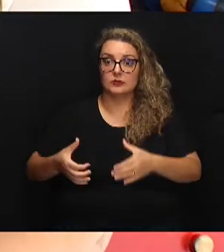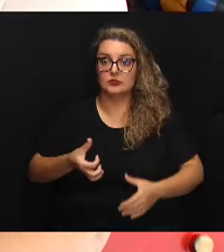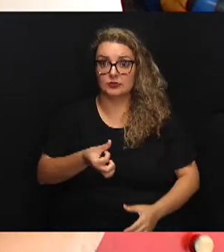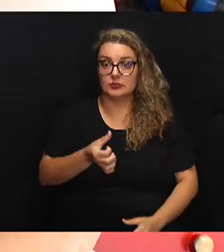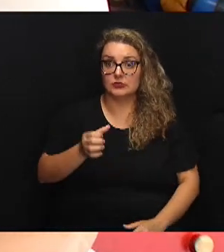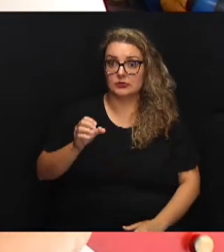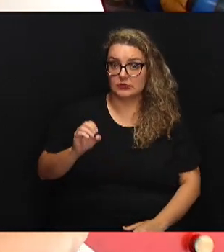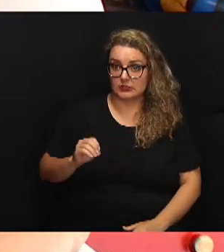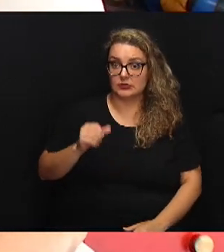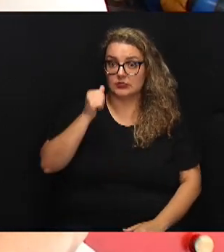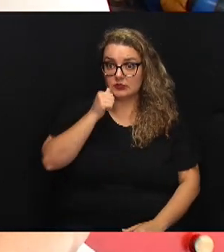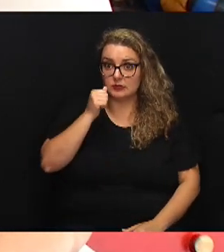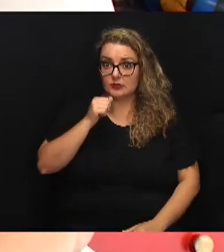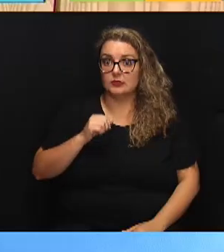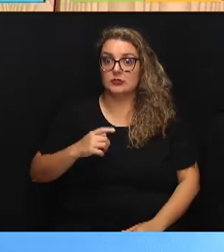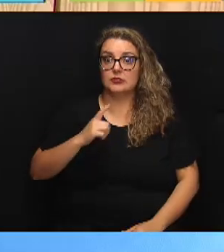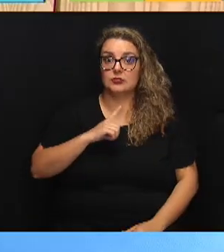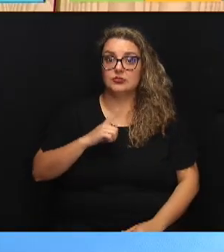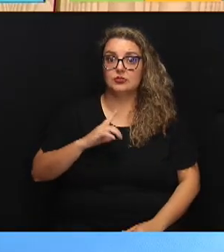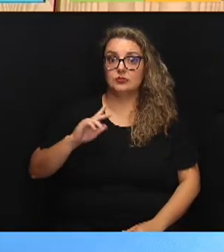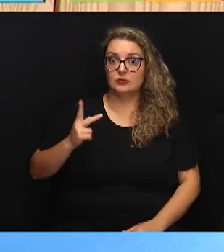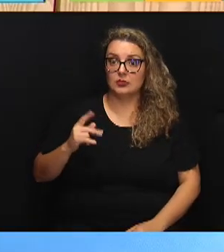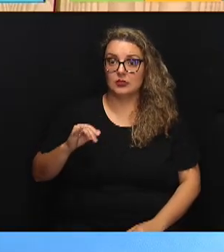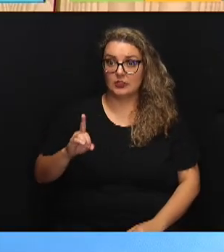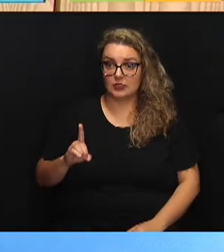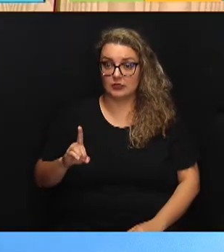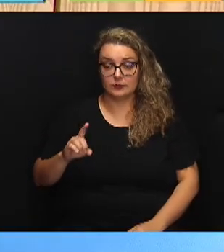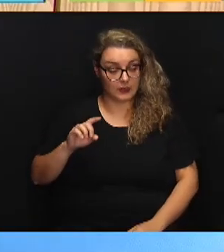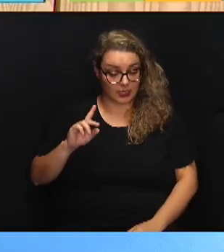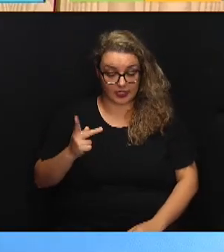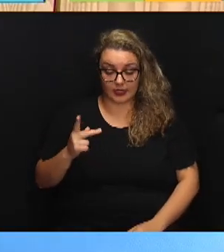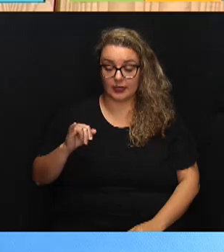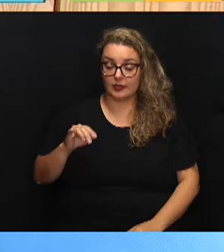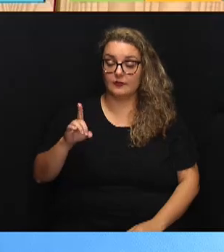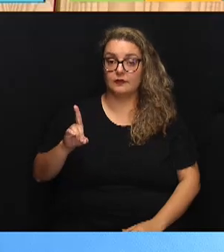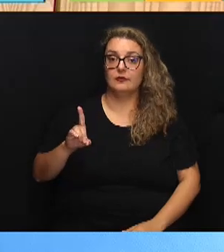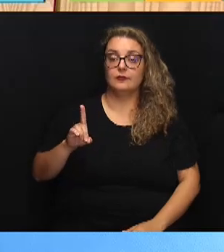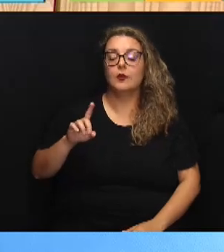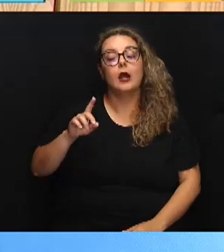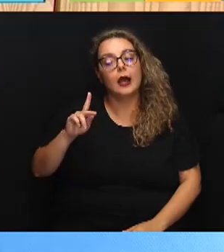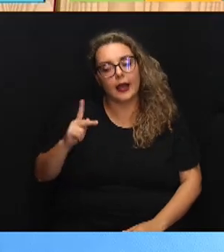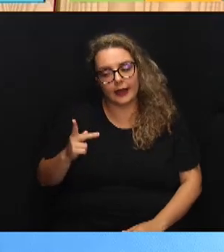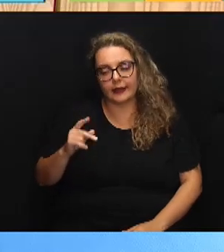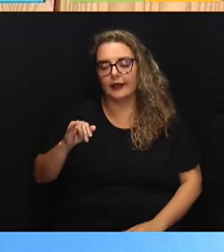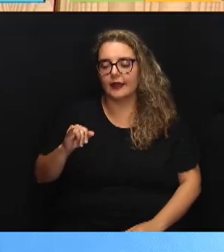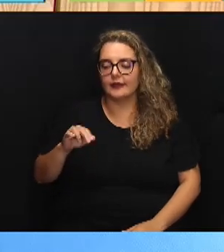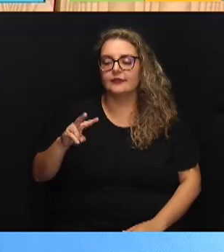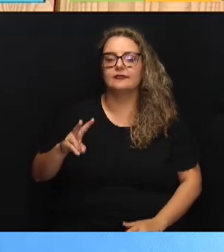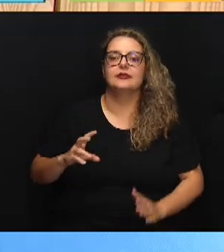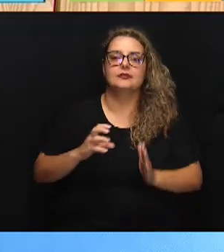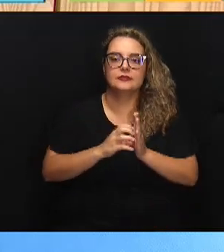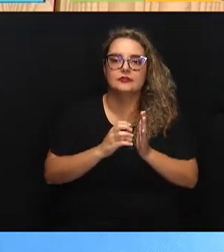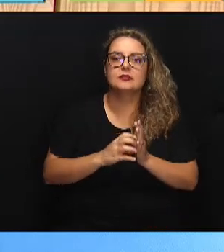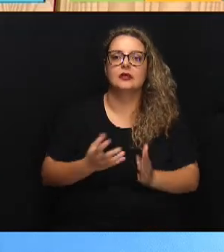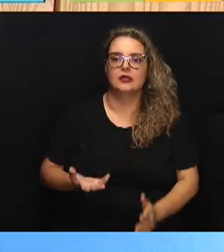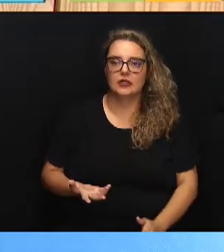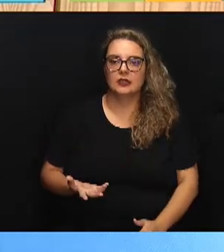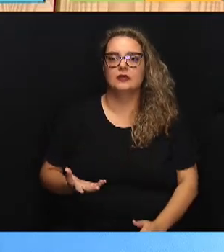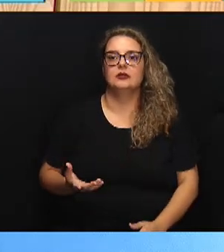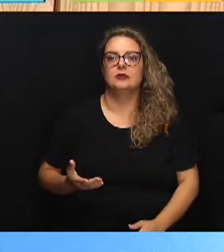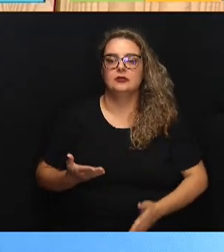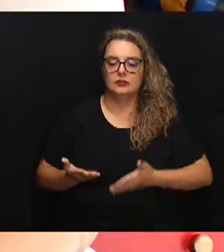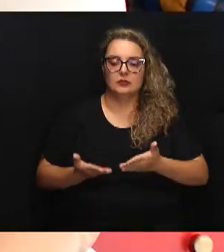mulheres portadoras do HIV, né? Então fez um trabalho um tempo com atividades, levando-as em